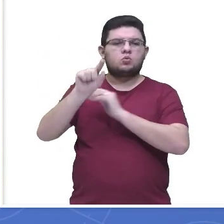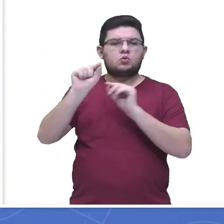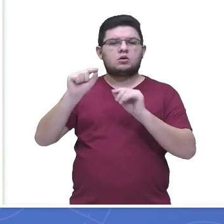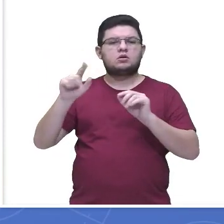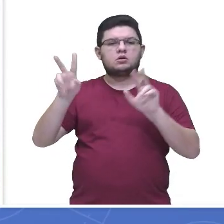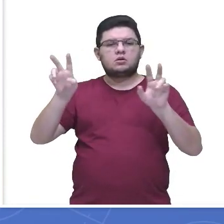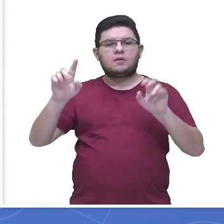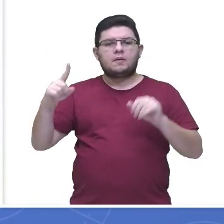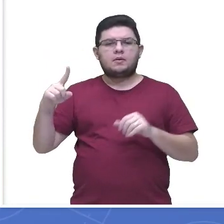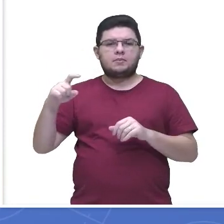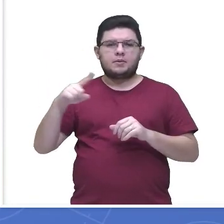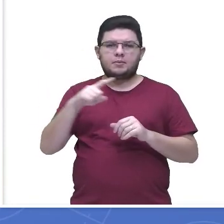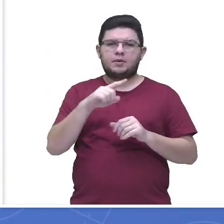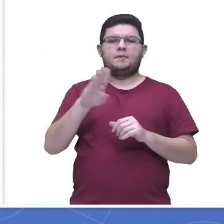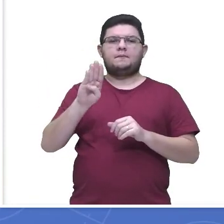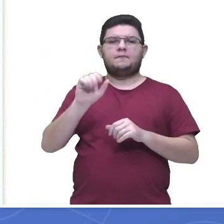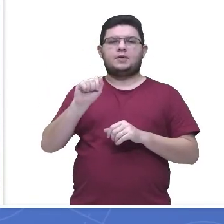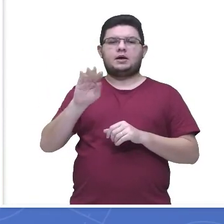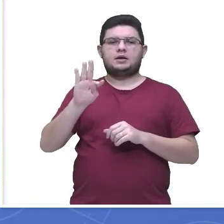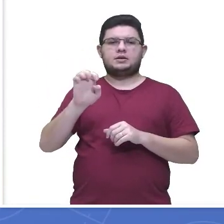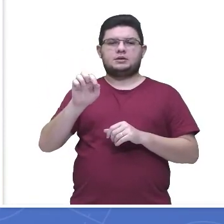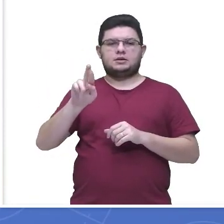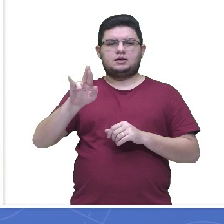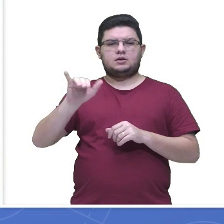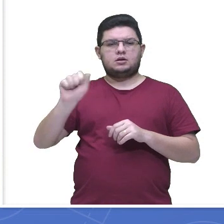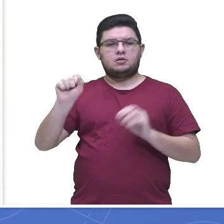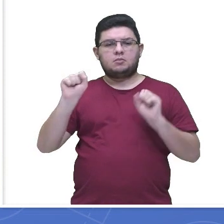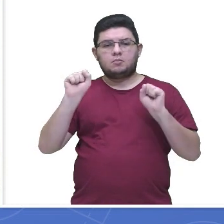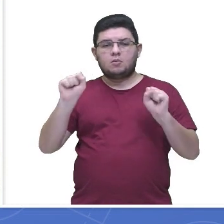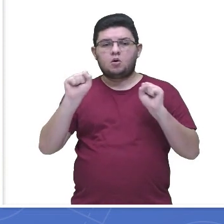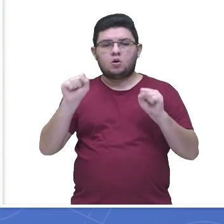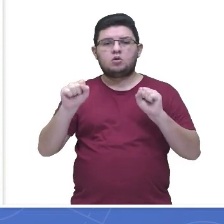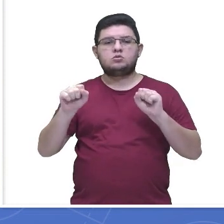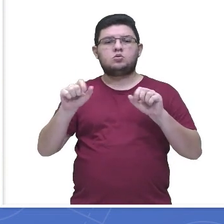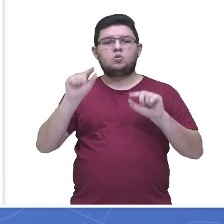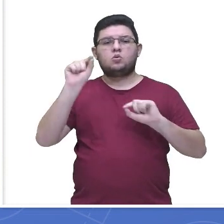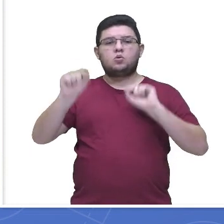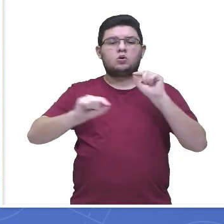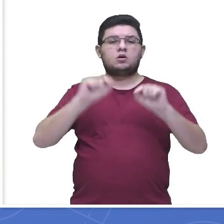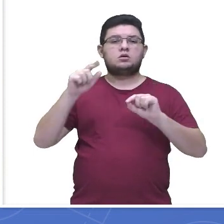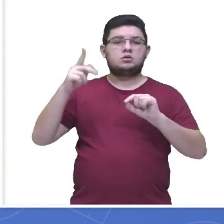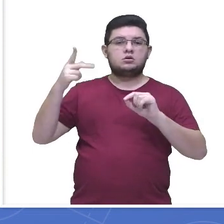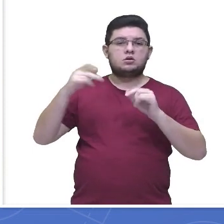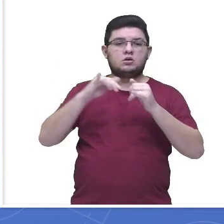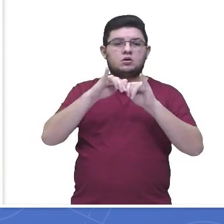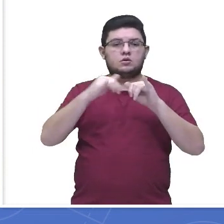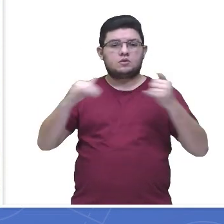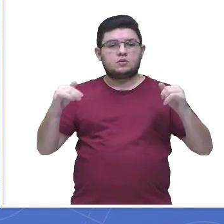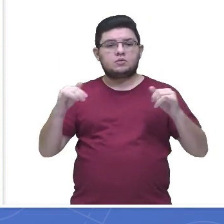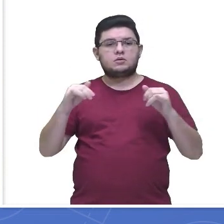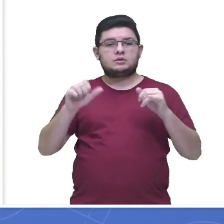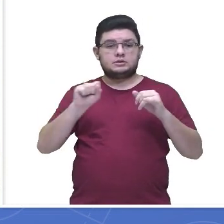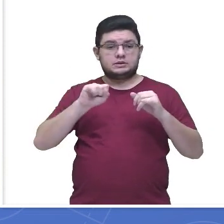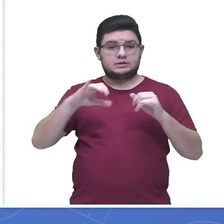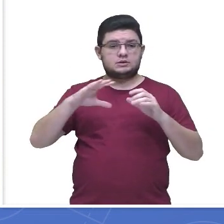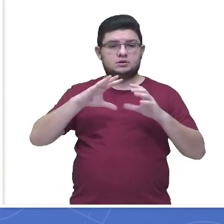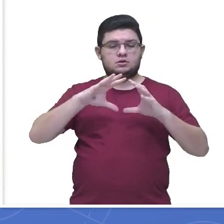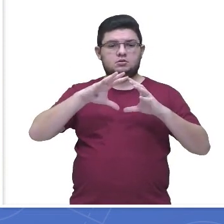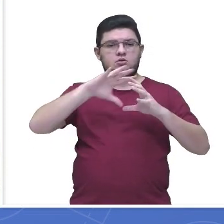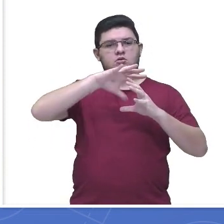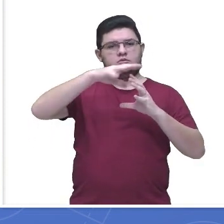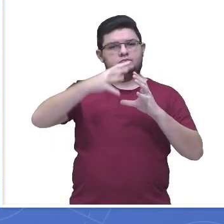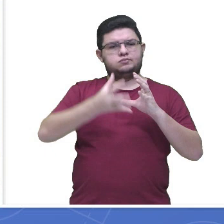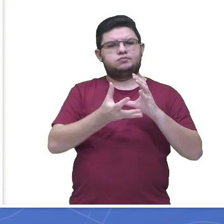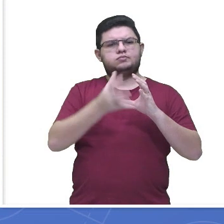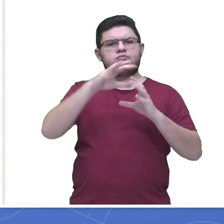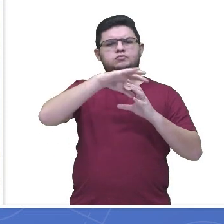bactérias. Olha lá. As bactérias podem ser classificadas de acordo com seu formato. Uma bactéria de formato esférico recebe